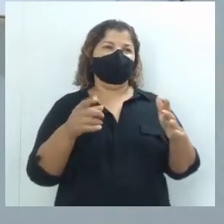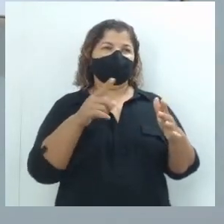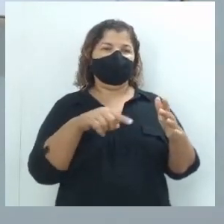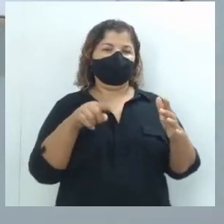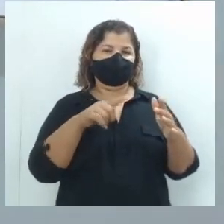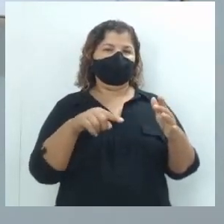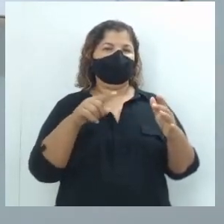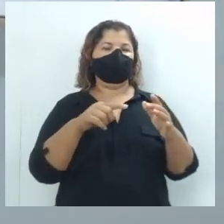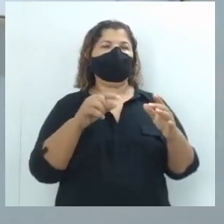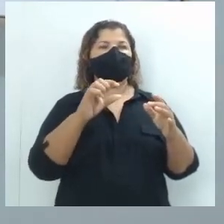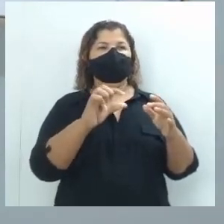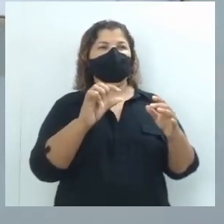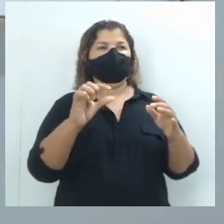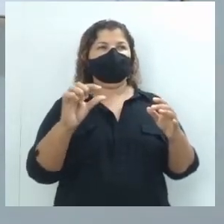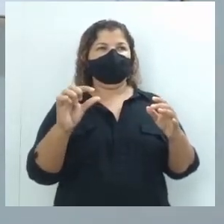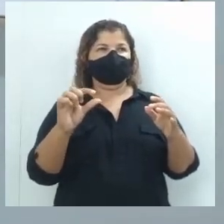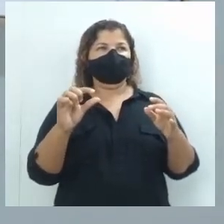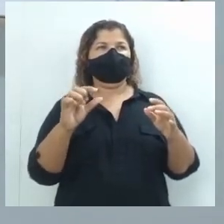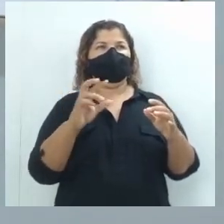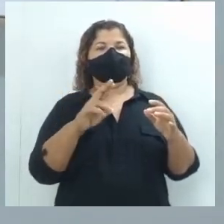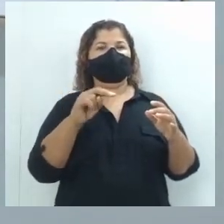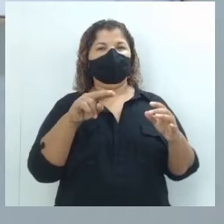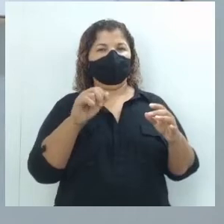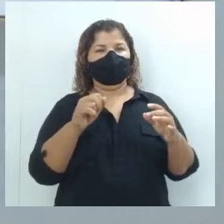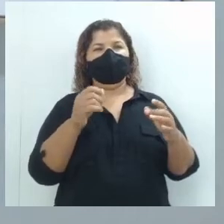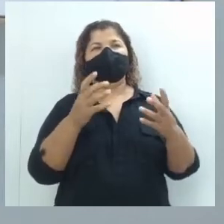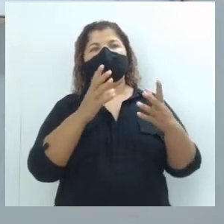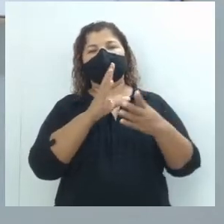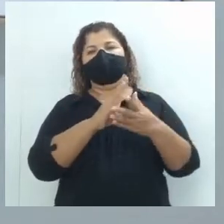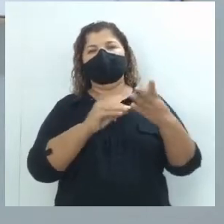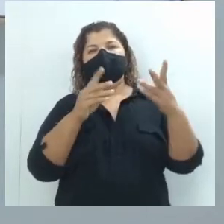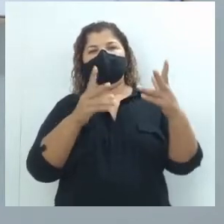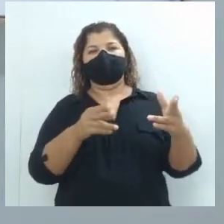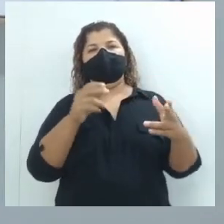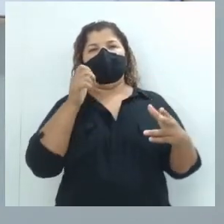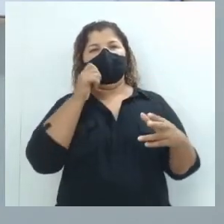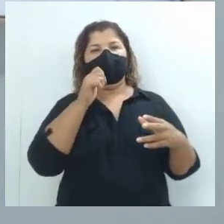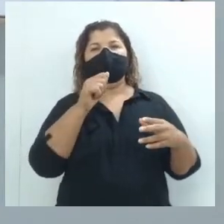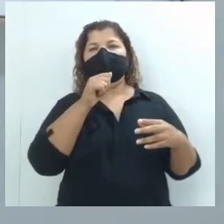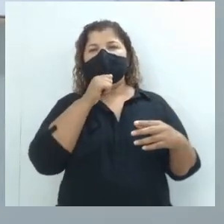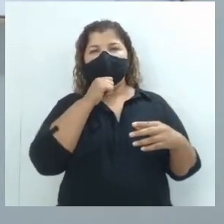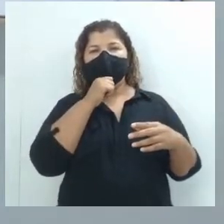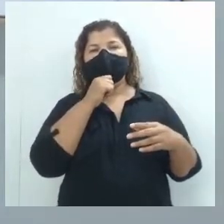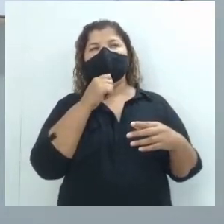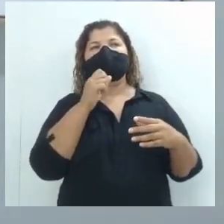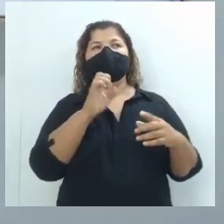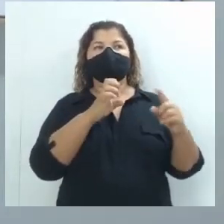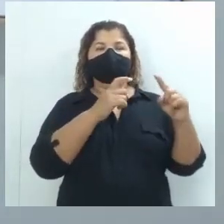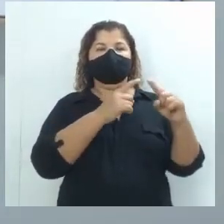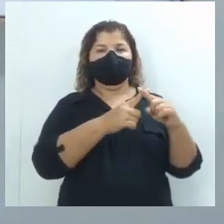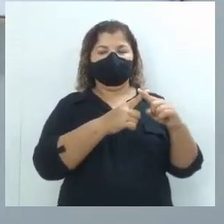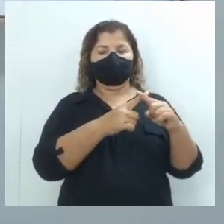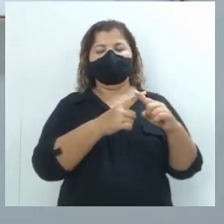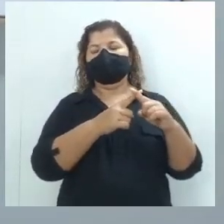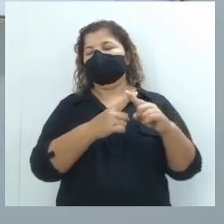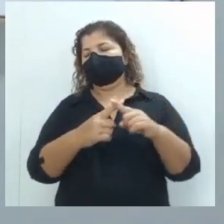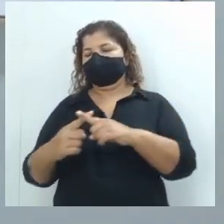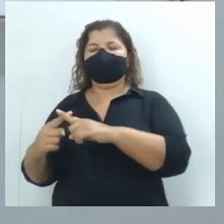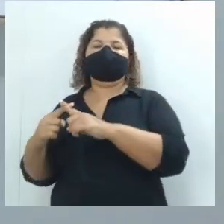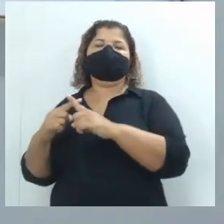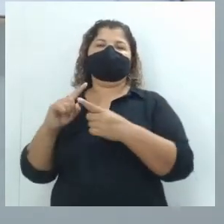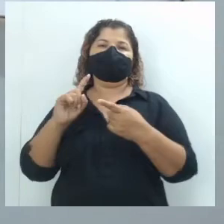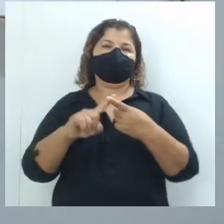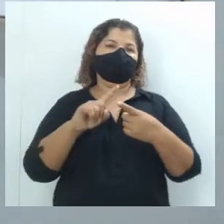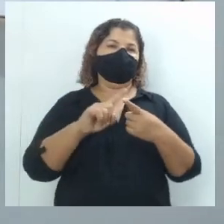todo filhotinho que sai, ele sai igual à mãe. Se a mãe chegou com RNA positivo, eles vão sair com RNA